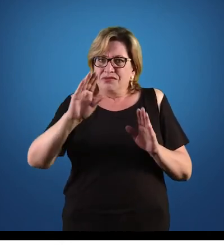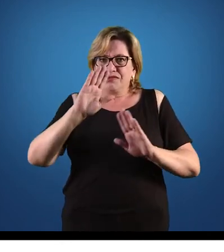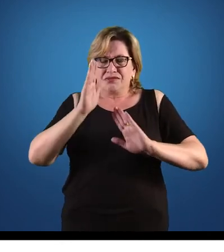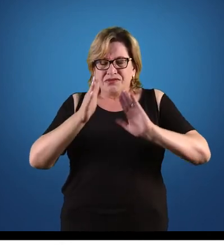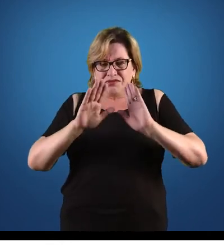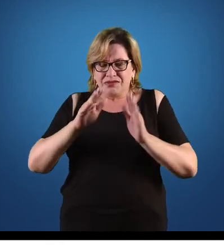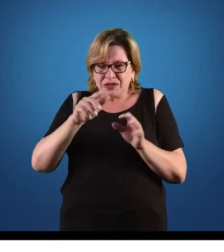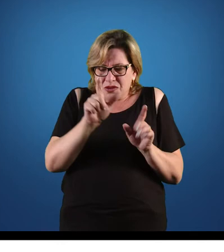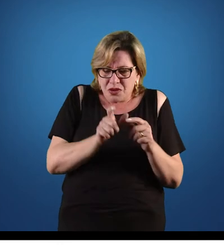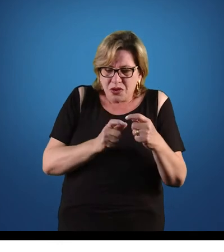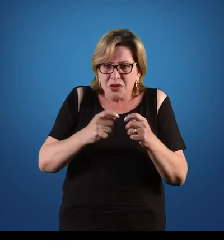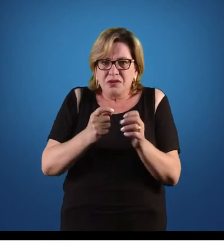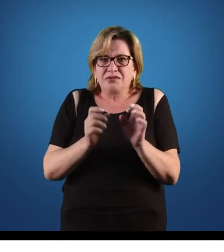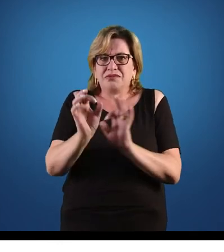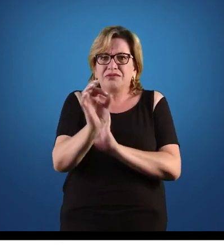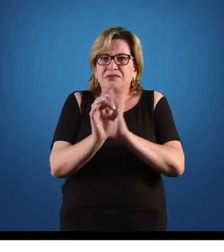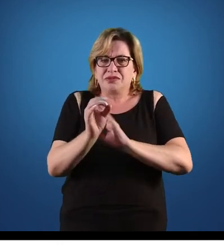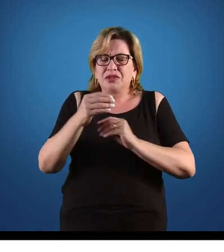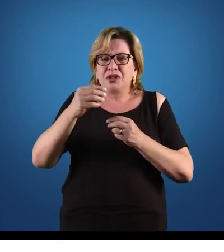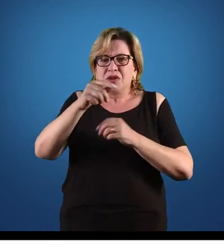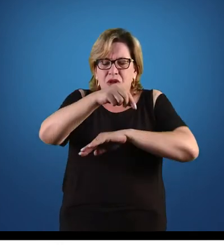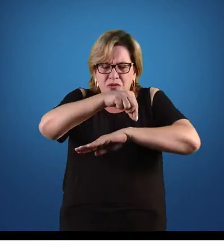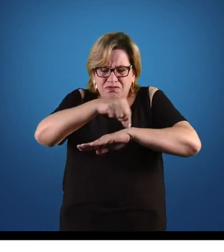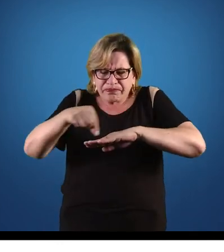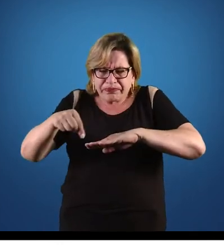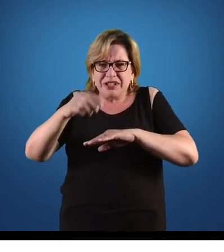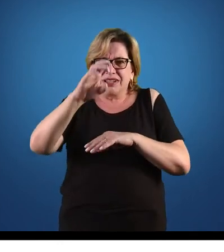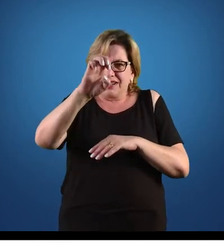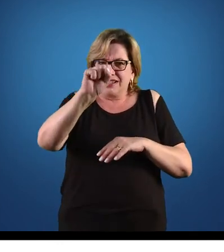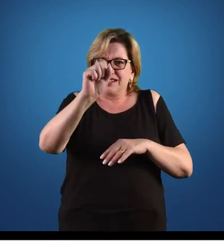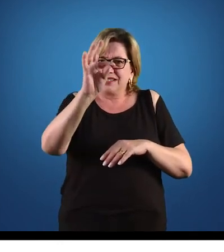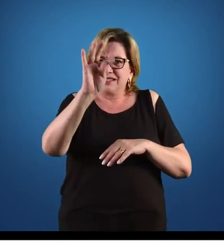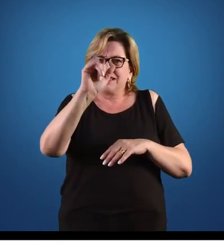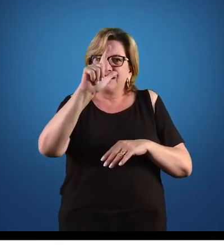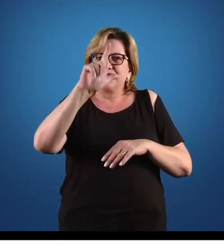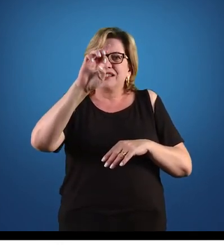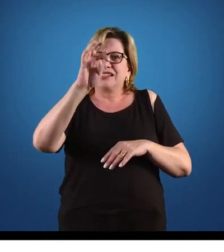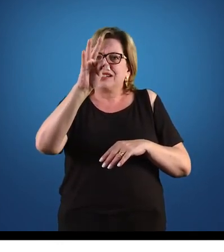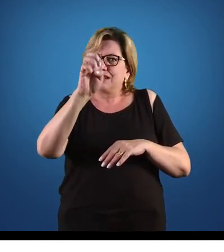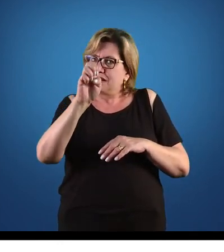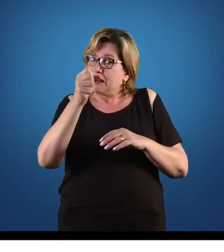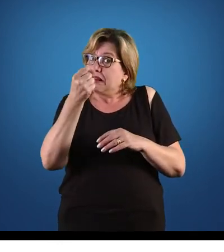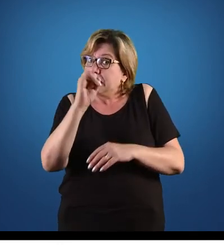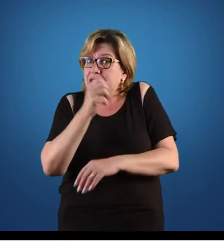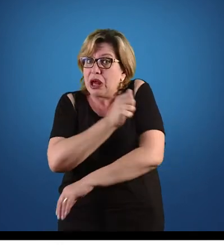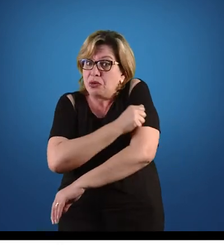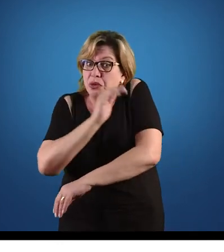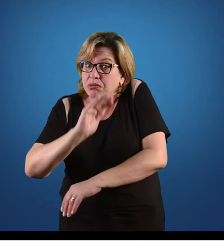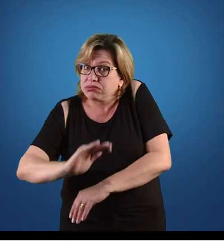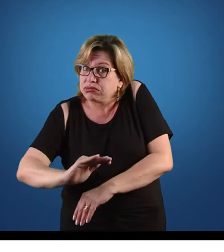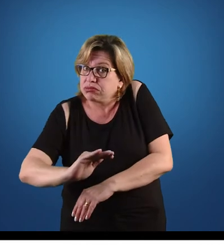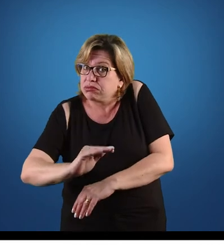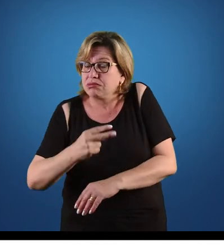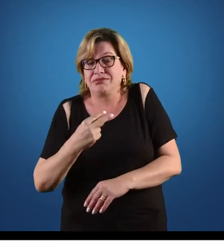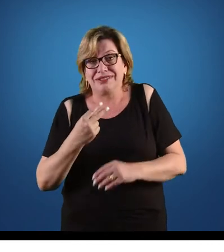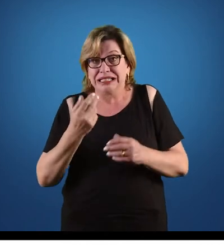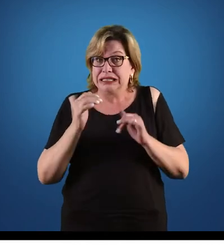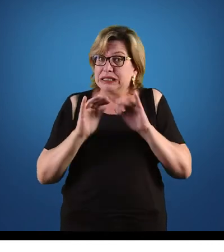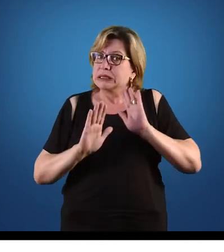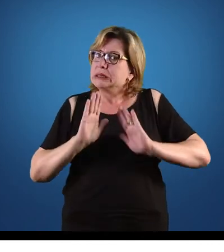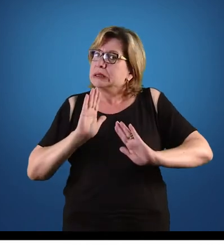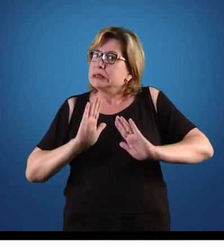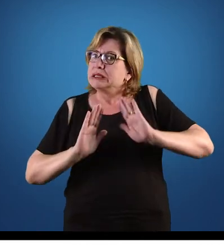dessa maneira. E usa o estilete para cortar. Se você for trabalhar com criança, a gente não recomenda que você use nem esse material aqui, né? Que ele